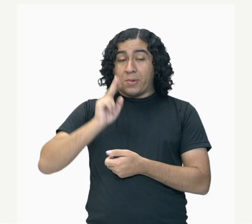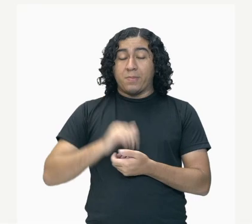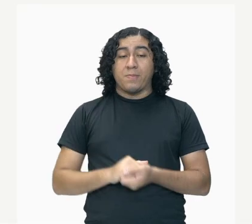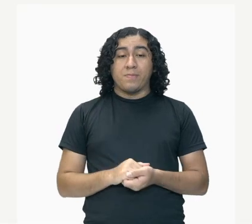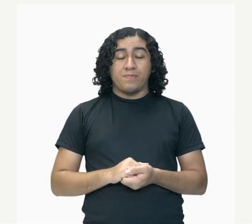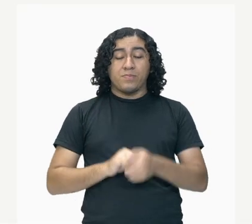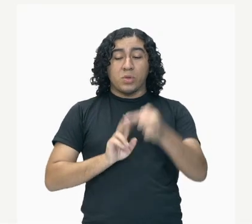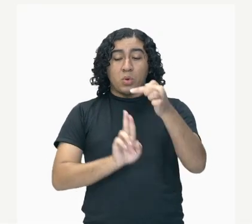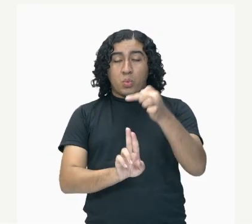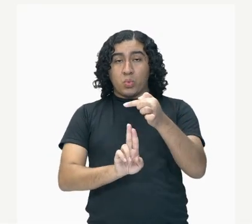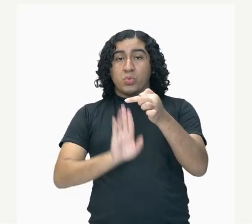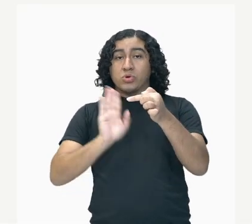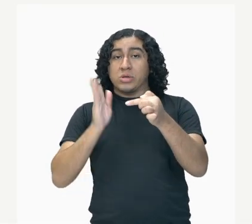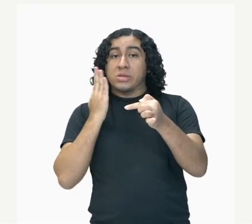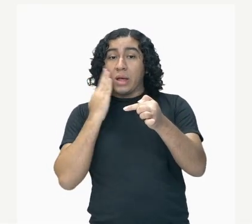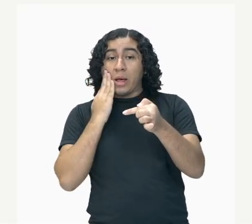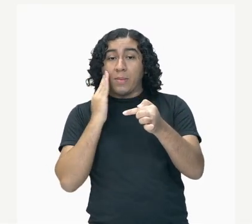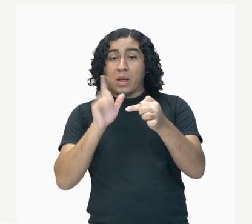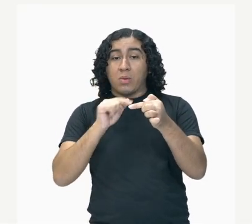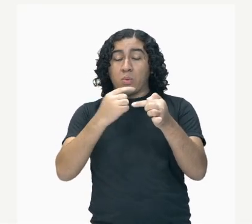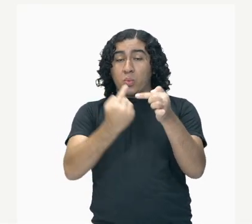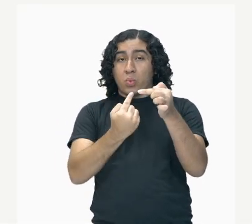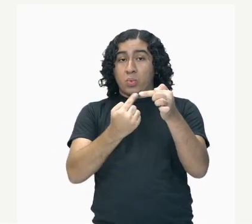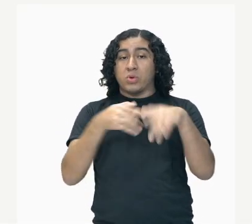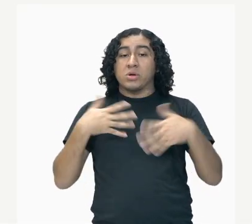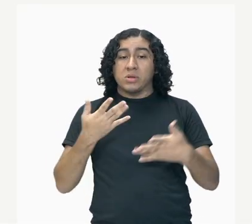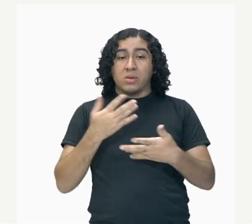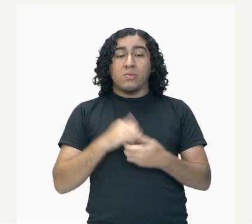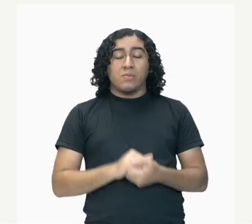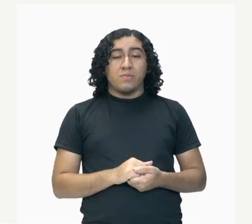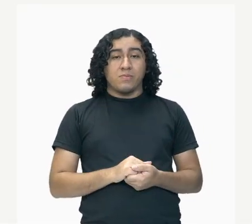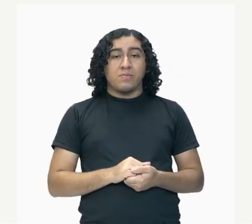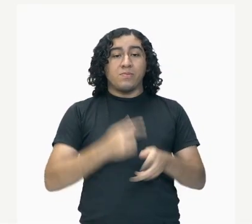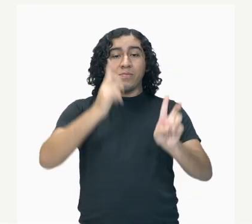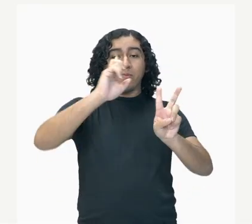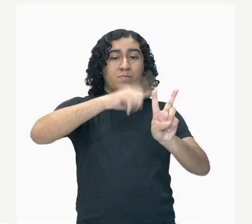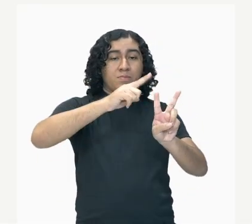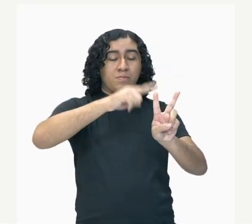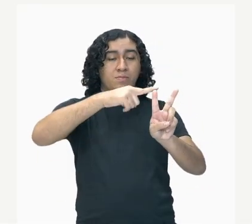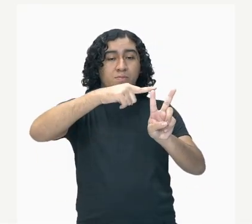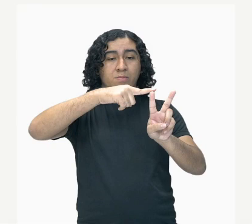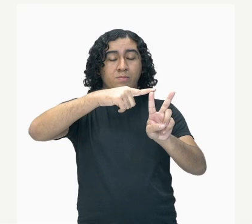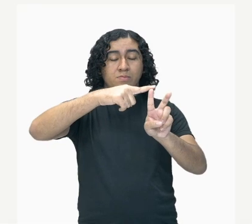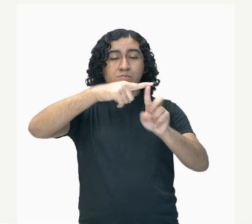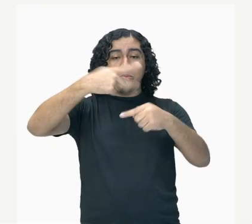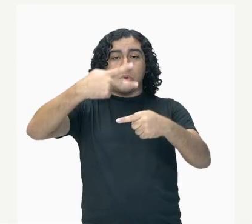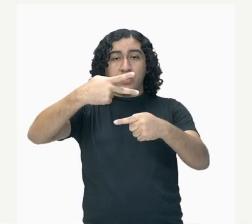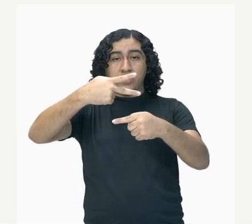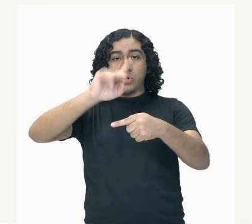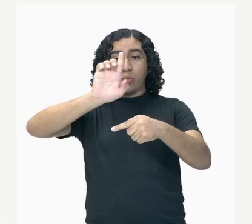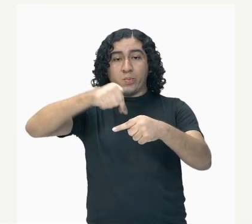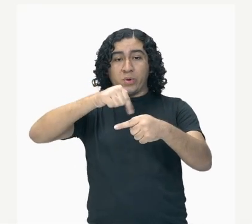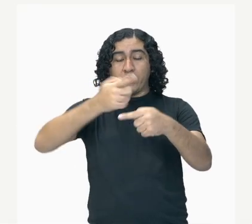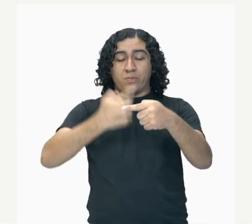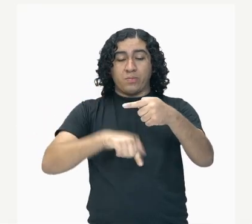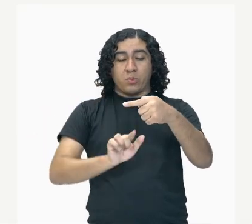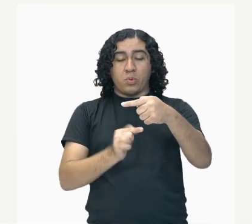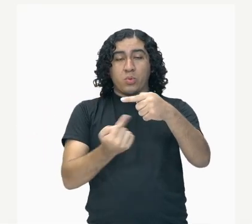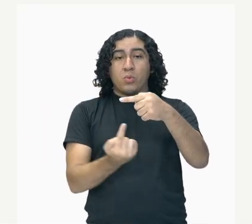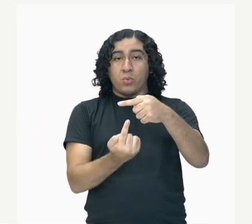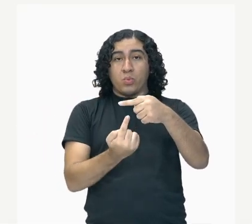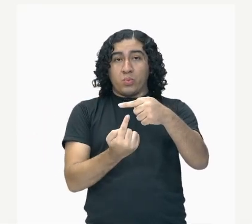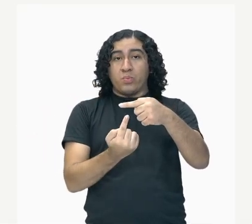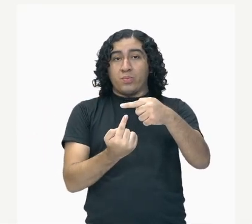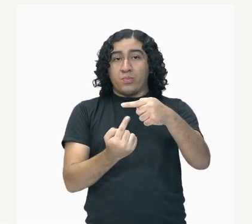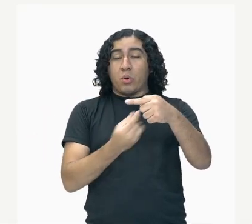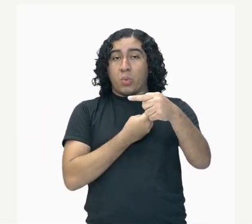calculou como um por isso que aqui ó a gente coloca força a o f e aqui embaixo tem